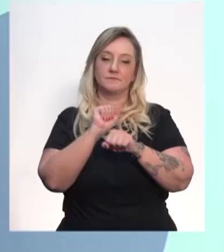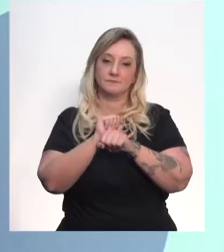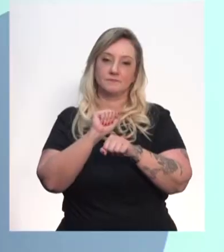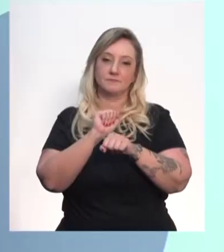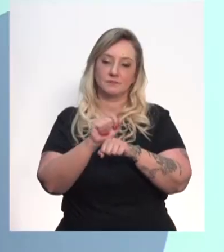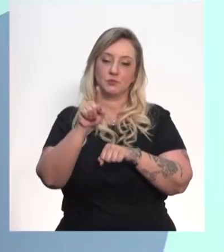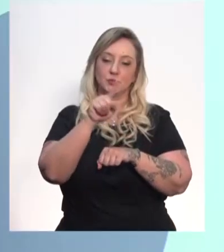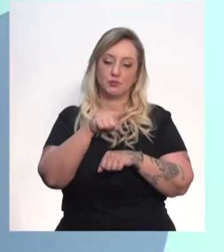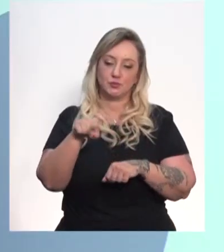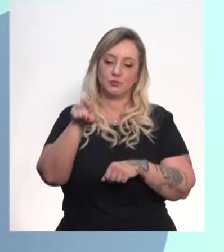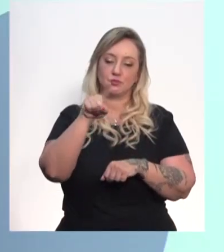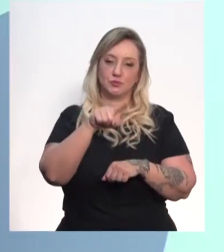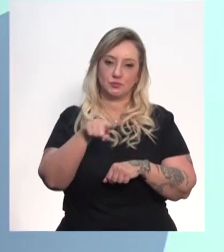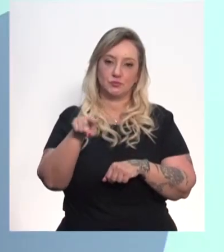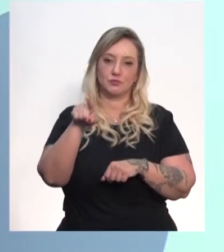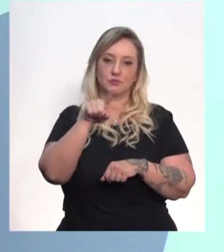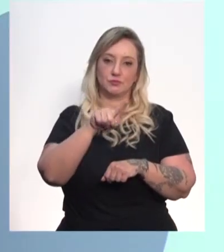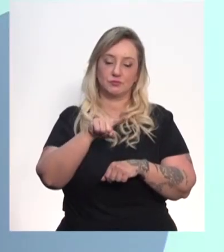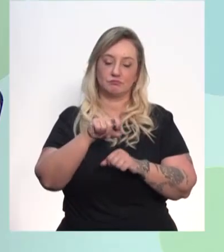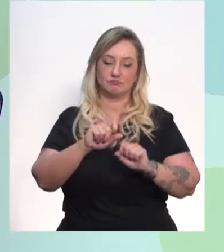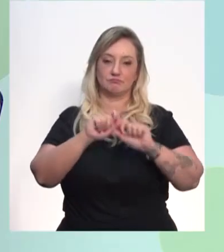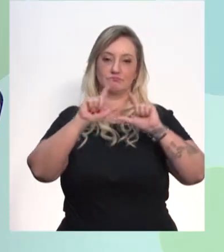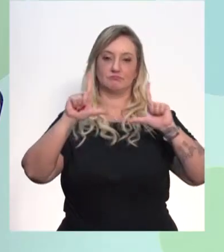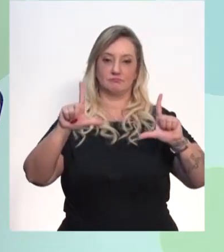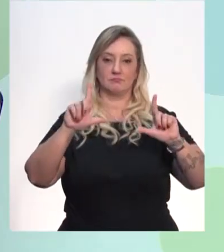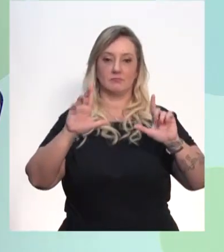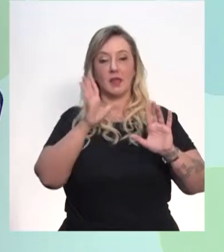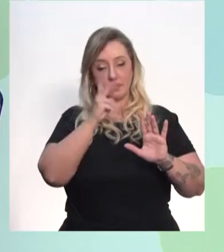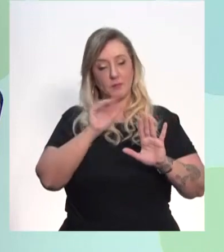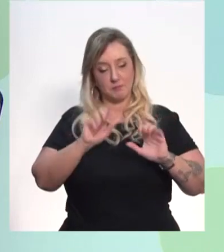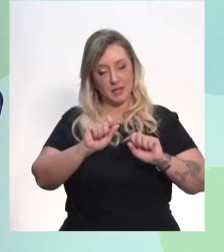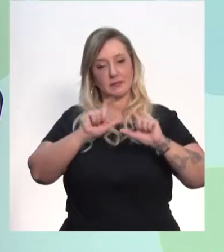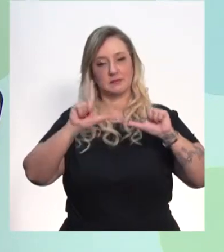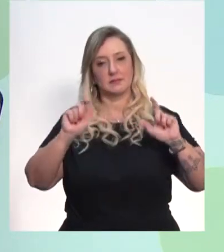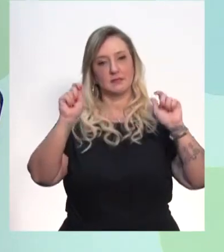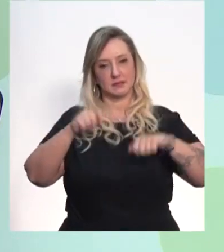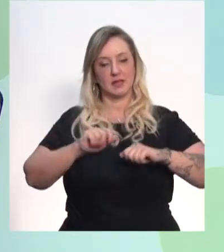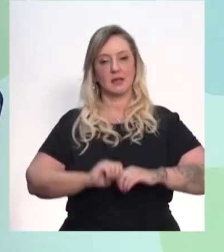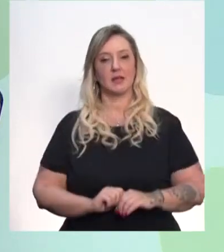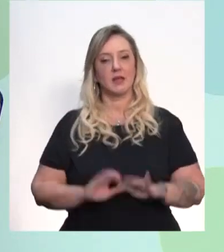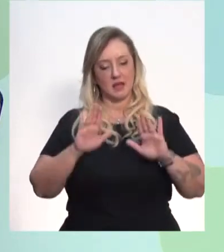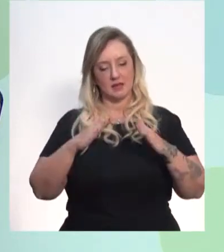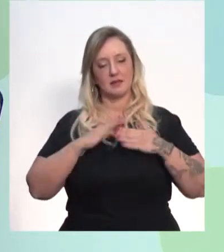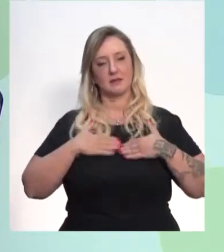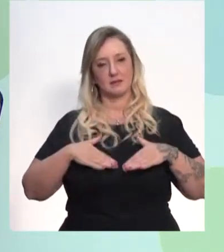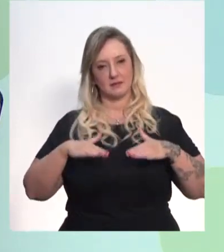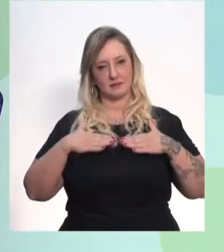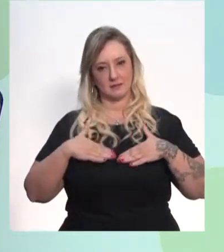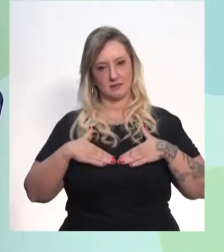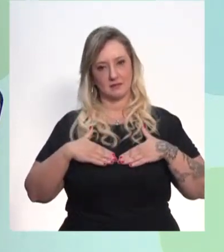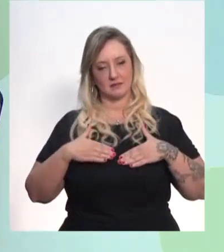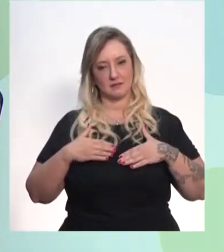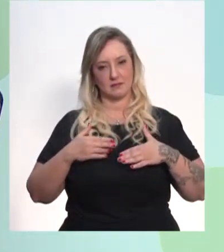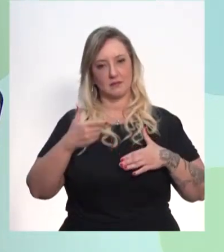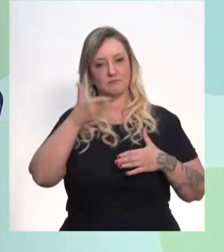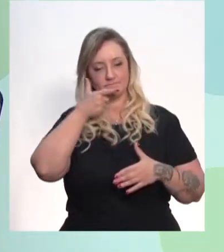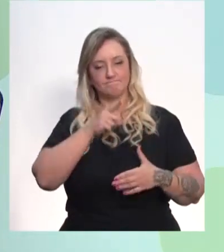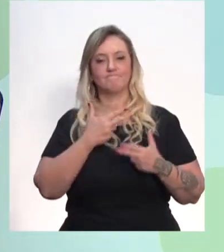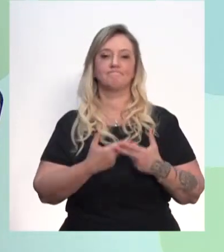esse cardápio, tem as pautas, tem tudo lá, percursos formativos. Tem o gestão educacional, que está aí do lado direito, um pouquinho mais